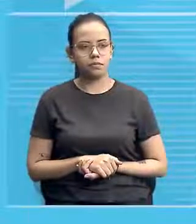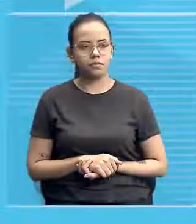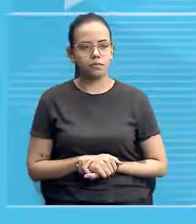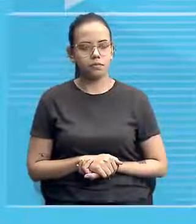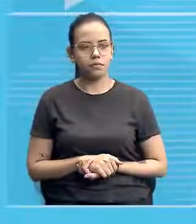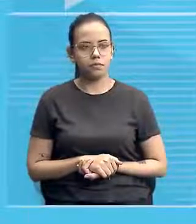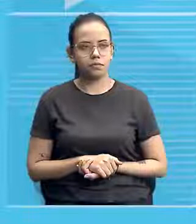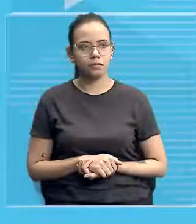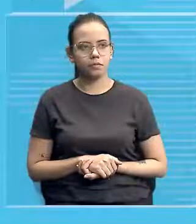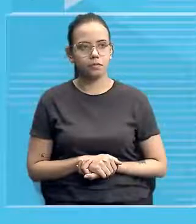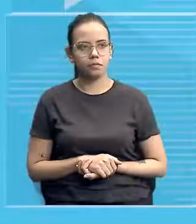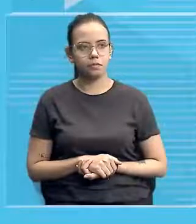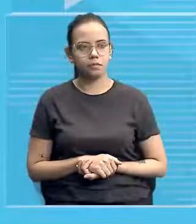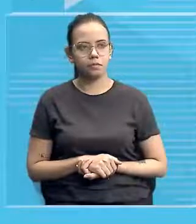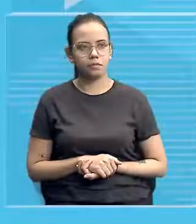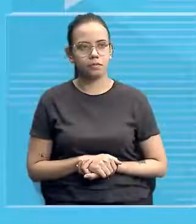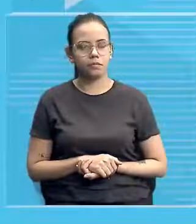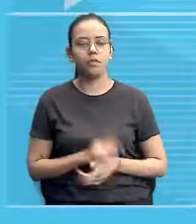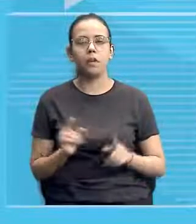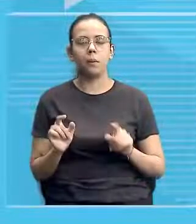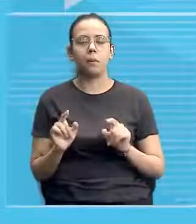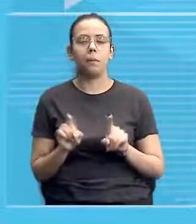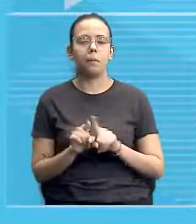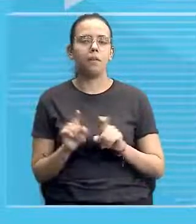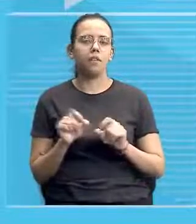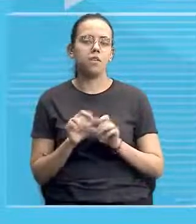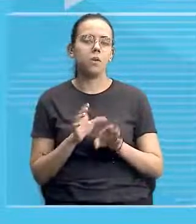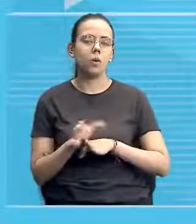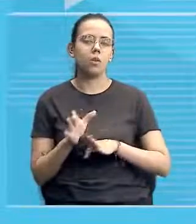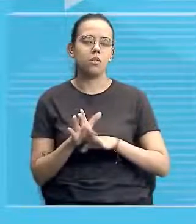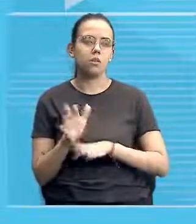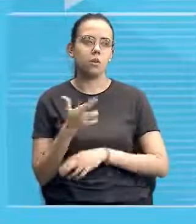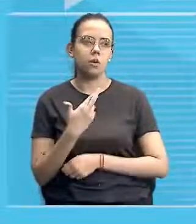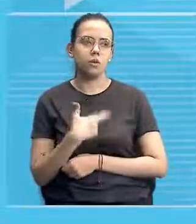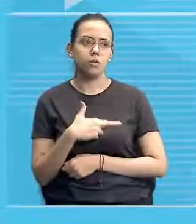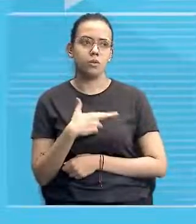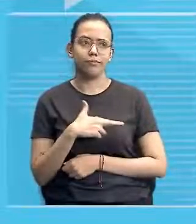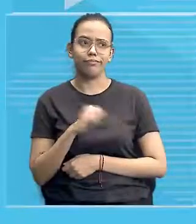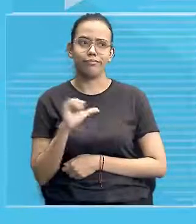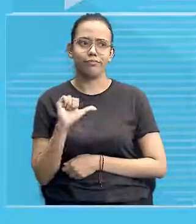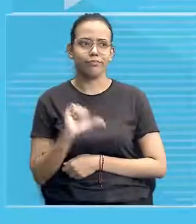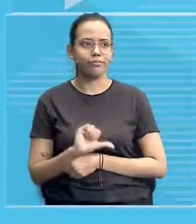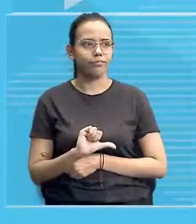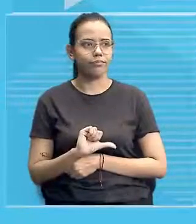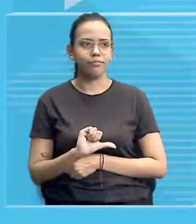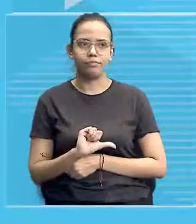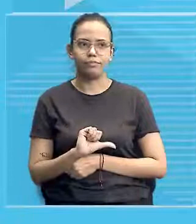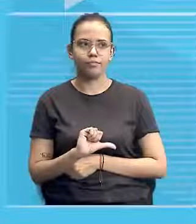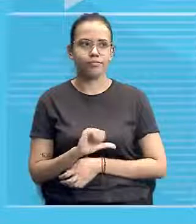faziam orientação religiosa. Piorou.